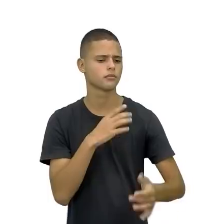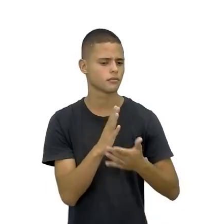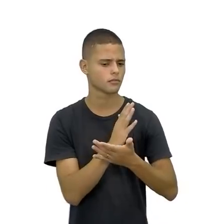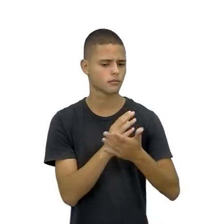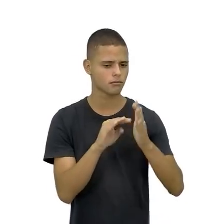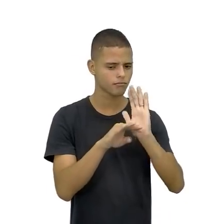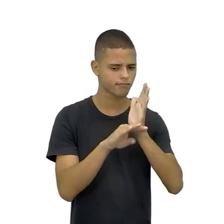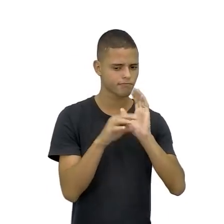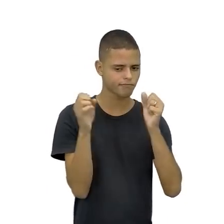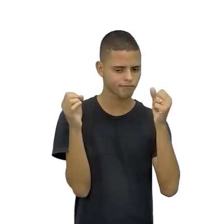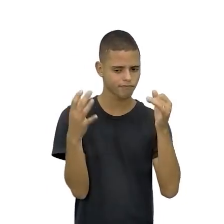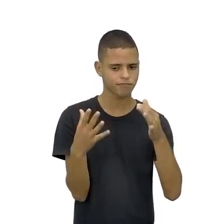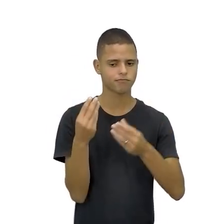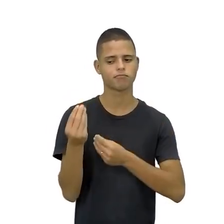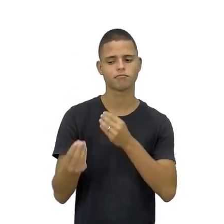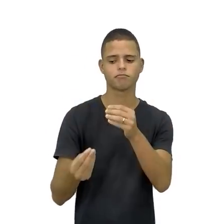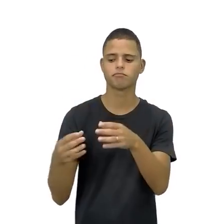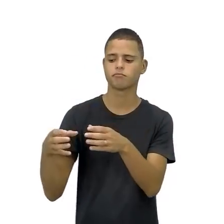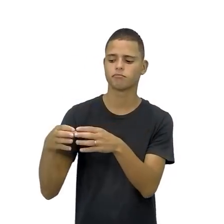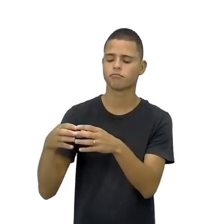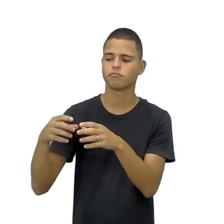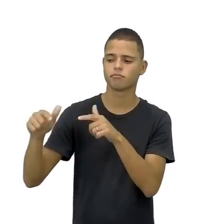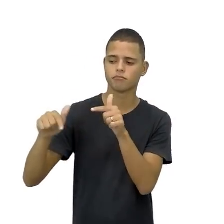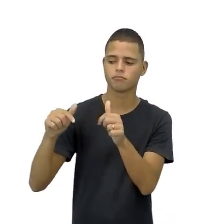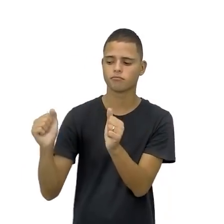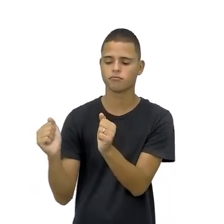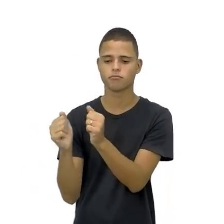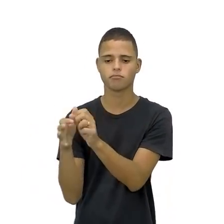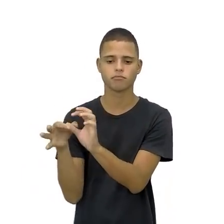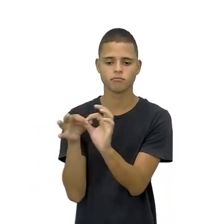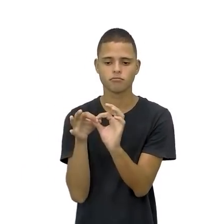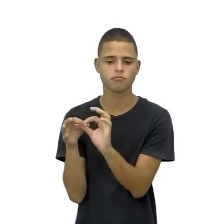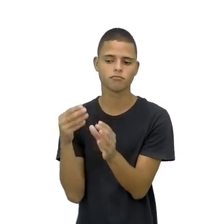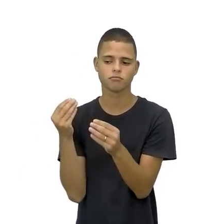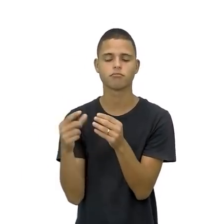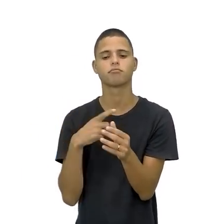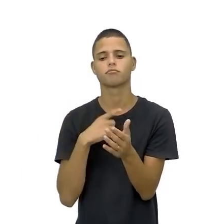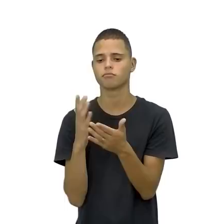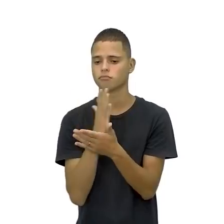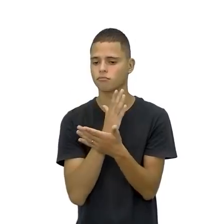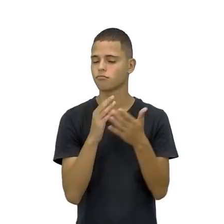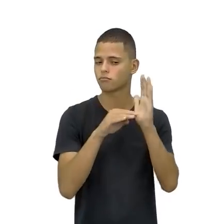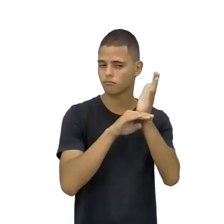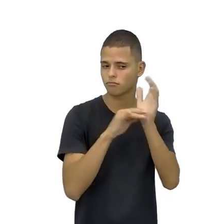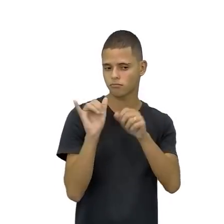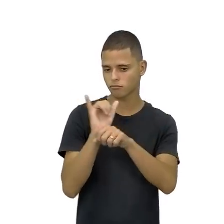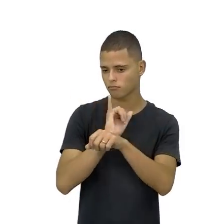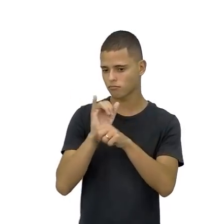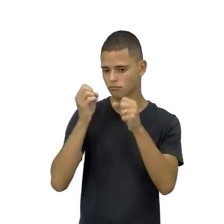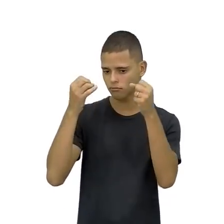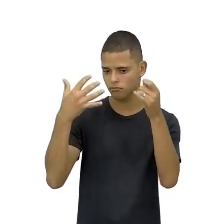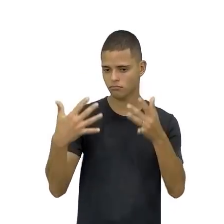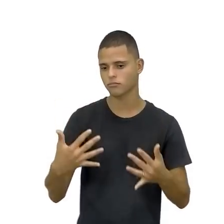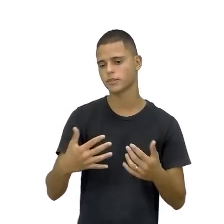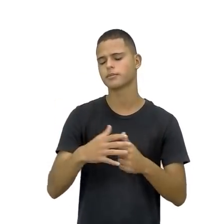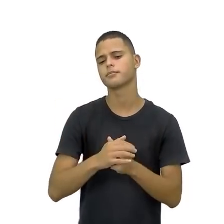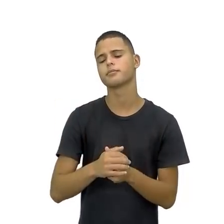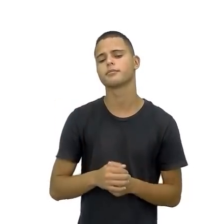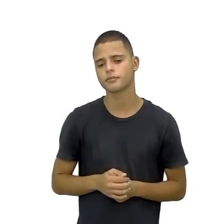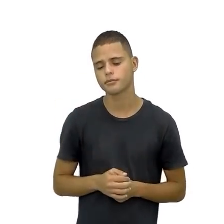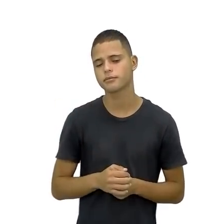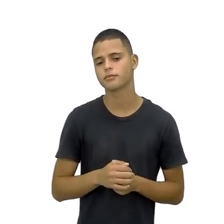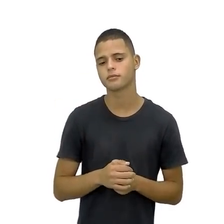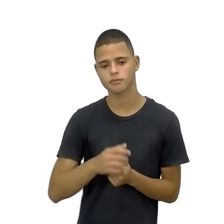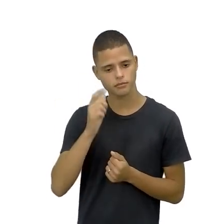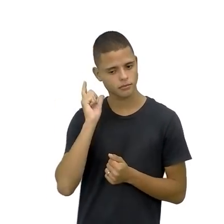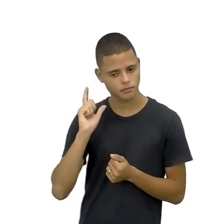de equipes, como trabalhar, quando um tem que dar a mão para o outro, né, e que dessa forma, sim, se conquista o progresso